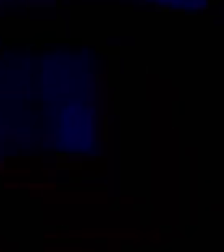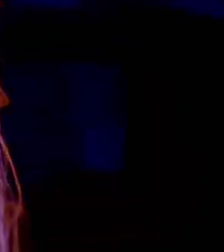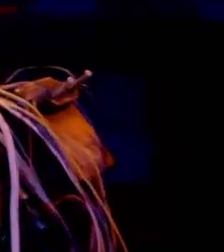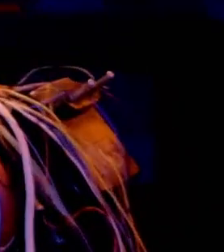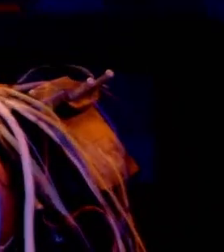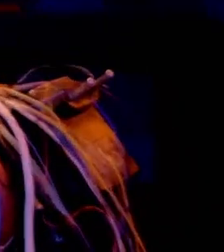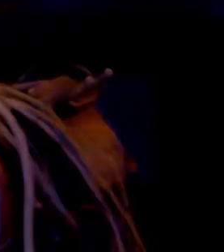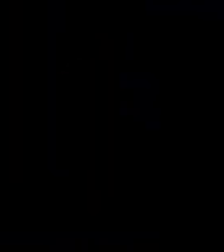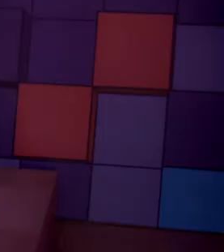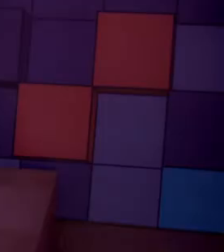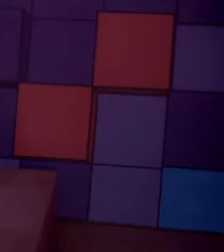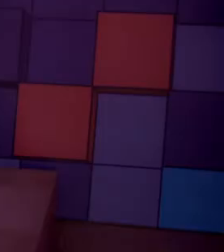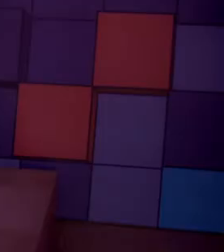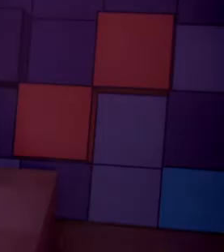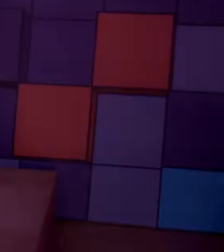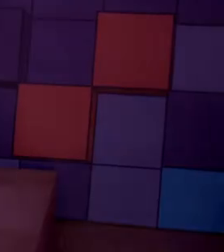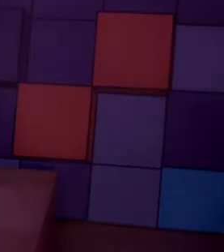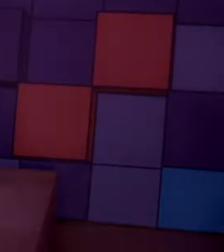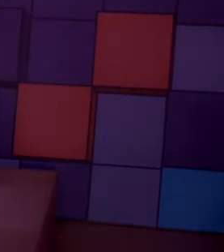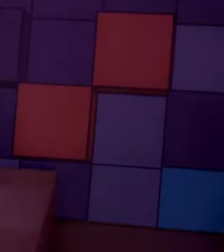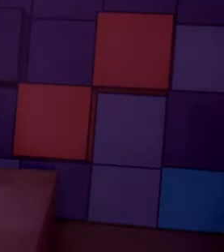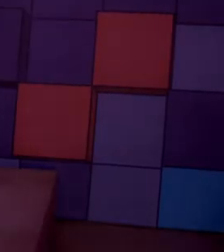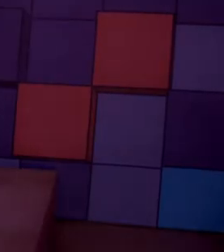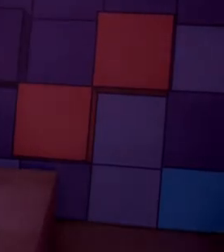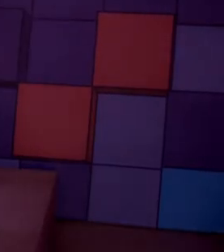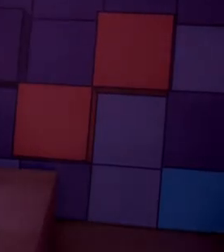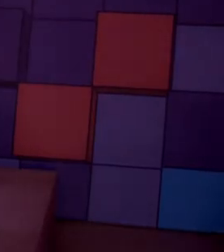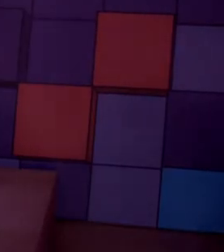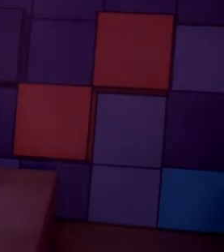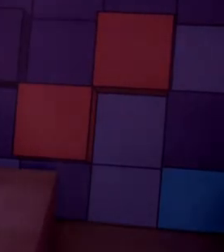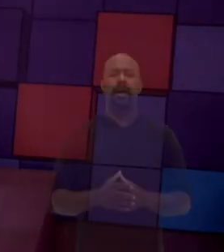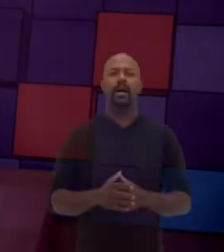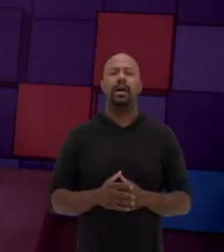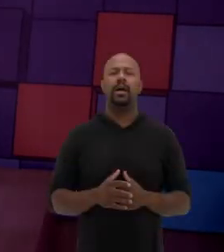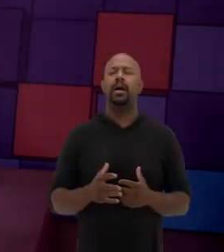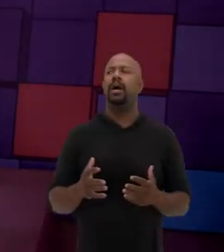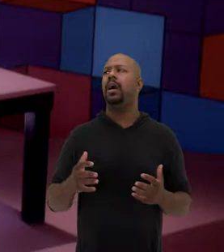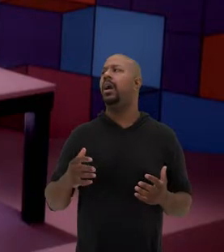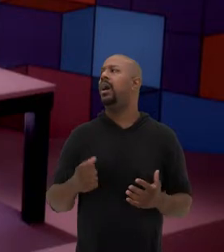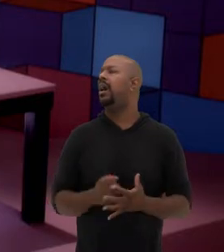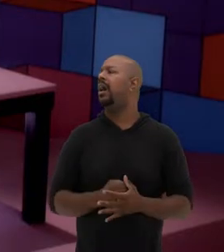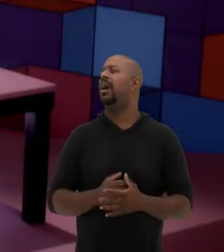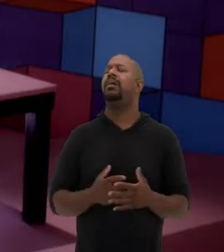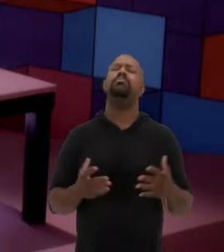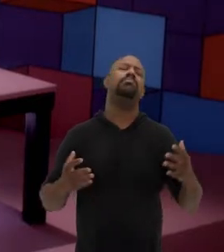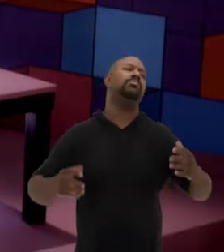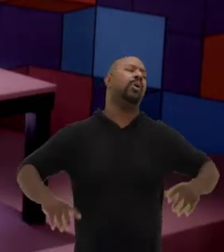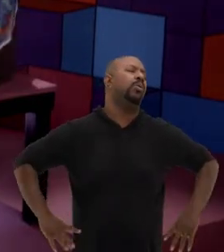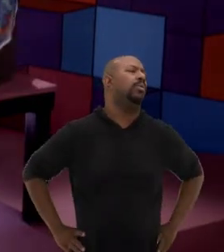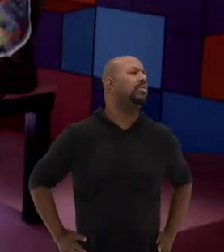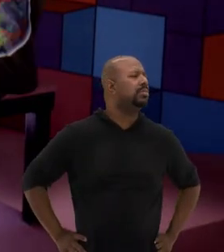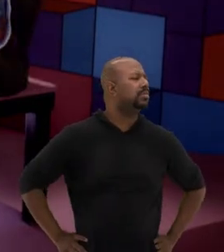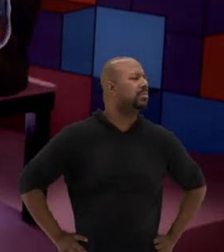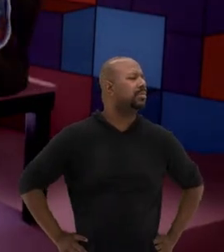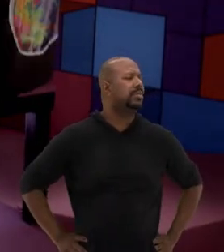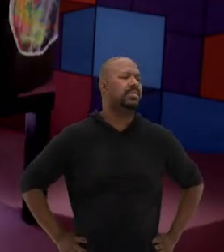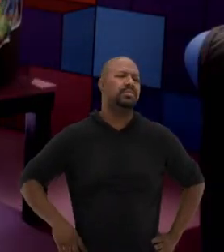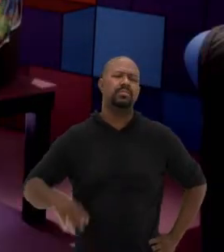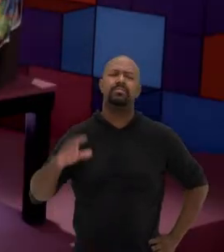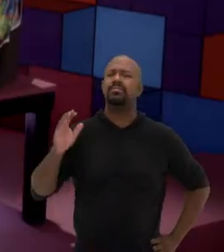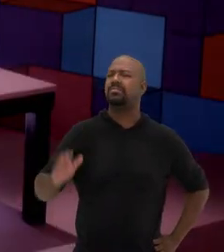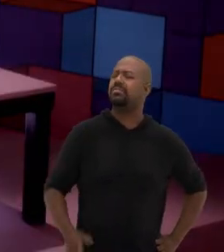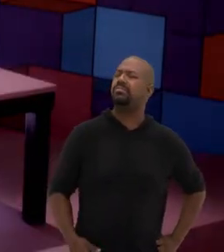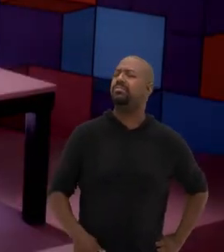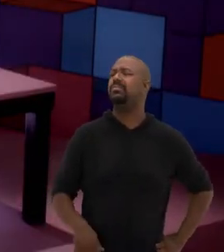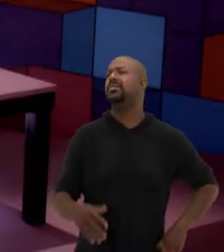o computador e olha para a câmera. Os três manequins com rosto de emojis fazem expressões sérias e tristes. Eles saem da arquibancada.